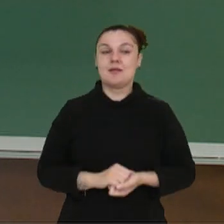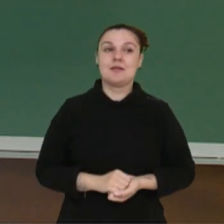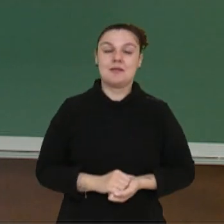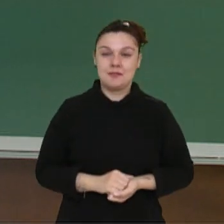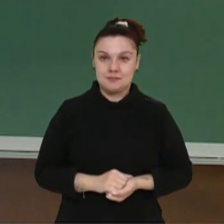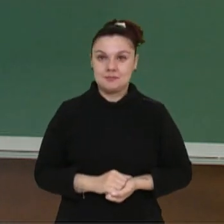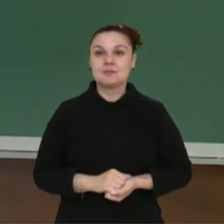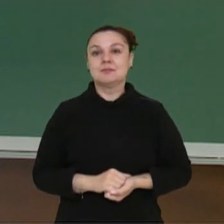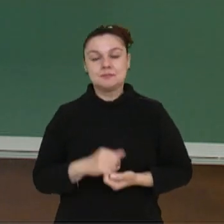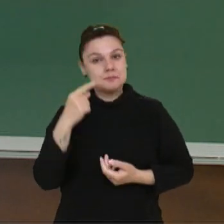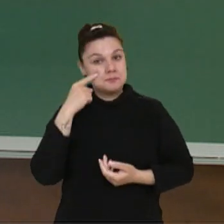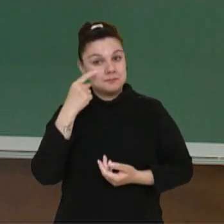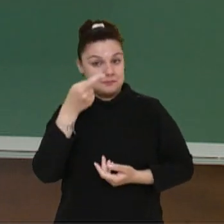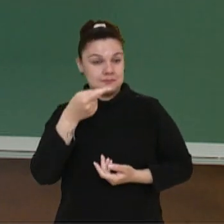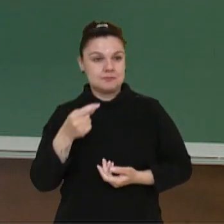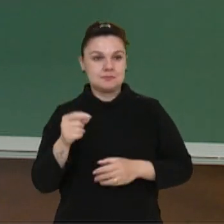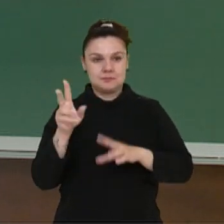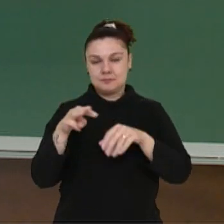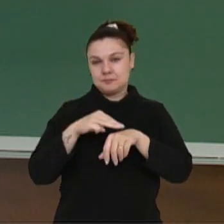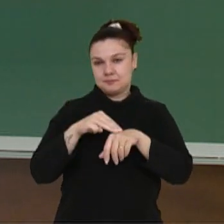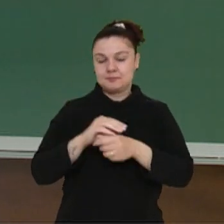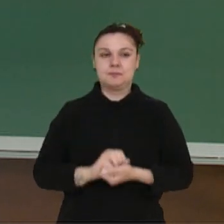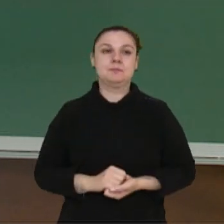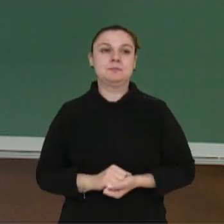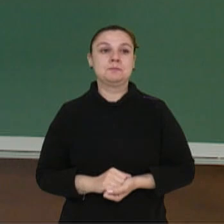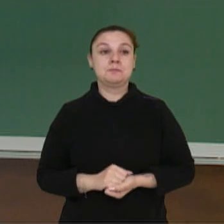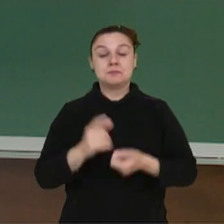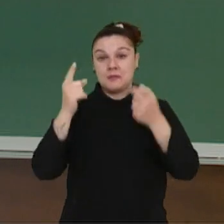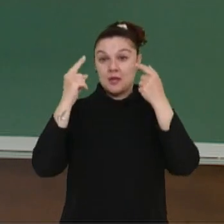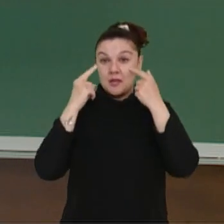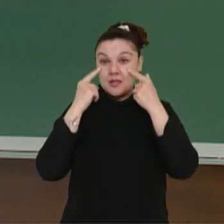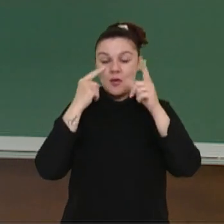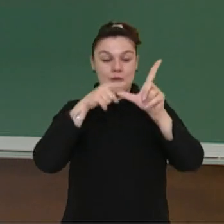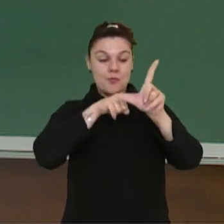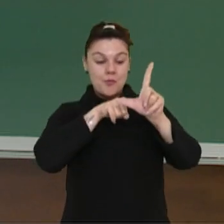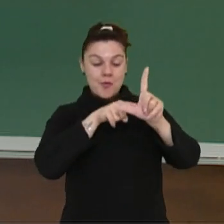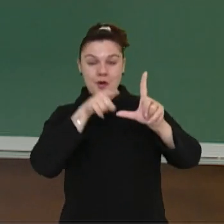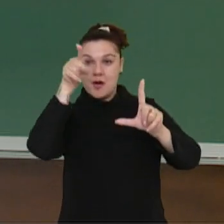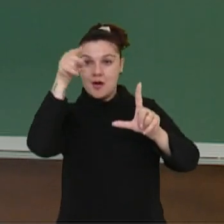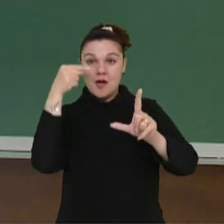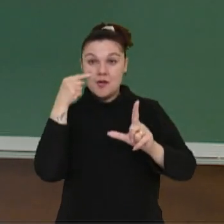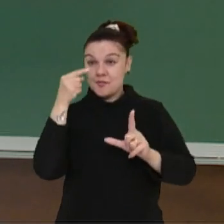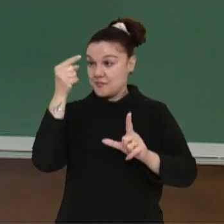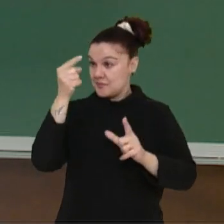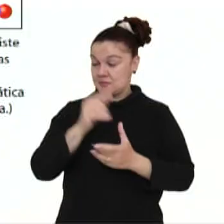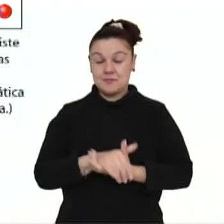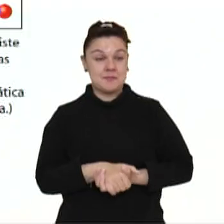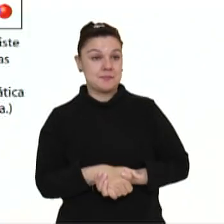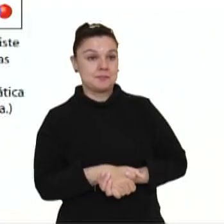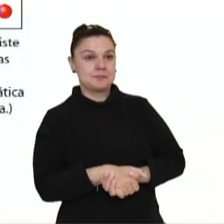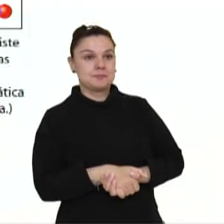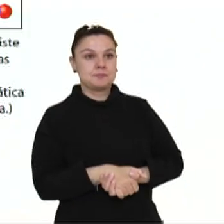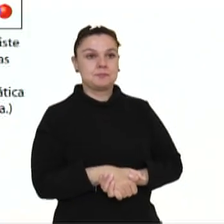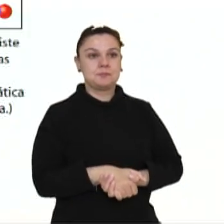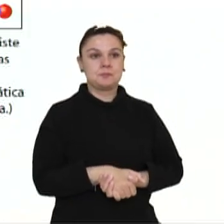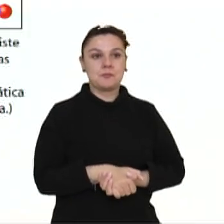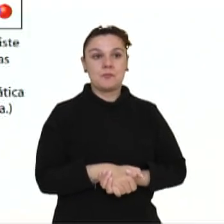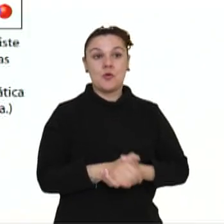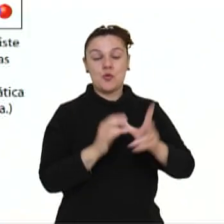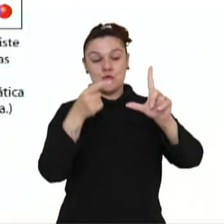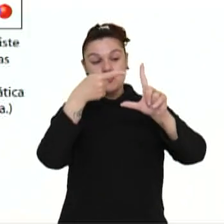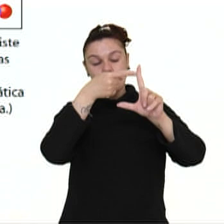tom mais claro ali de castanho. Graficamente, eu vou representar isso dessa forma aqui, ó. Então, eu tenho os